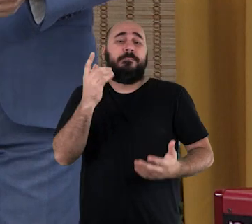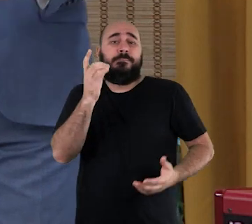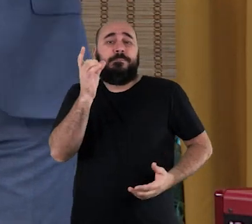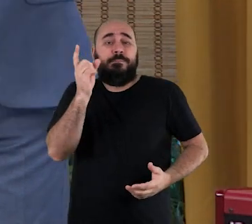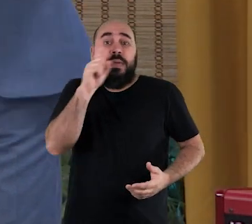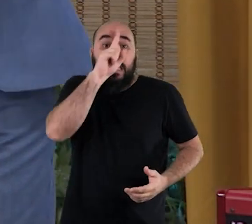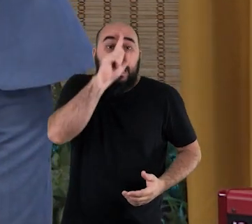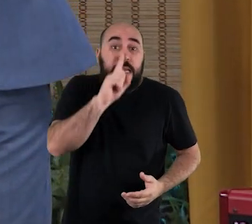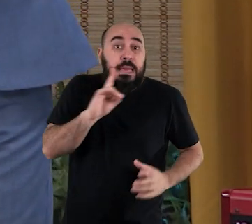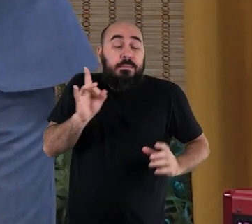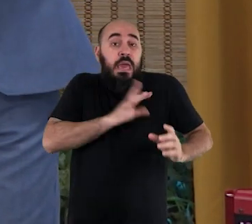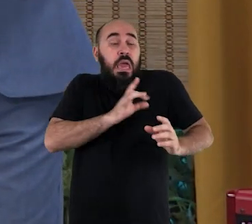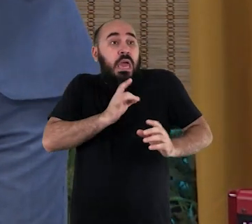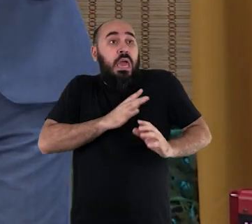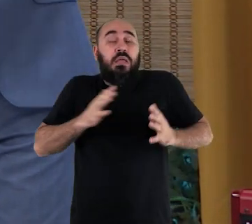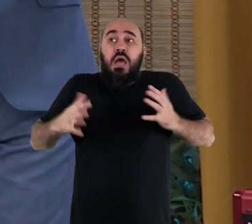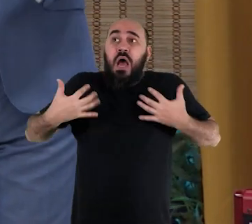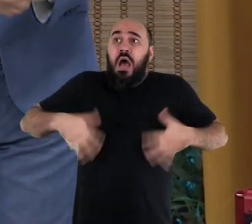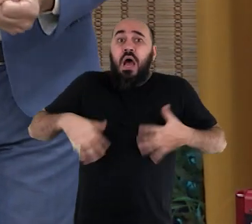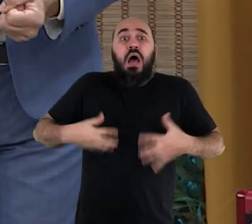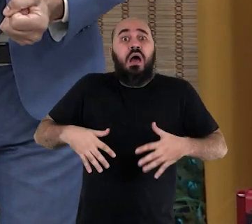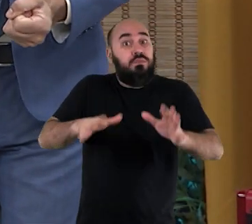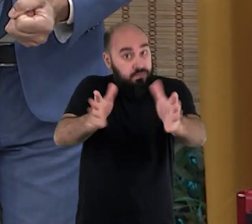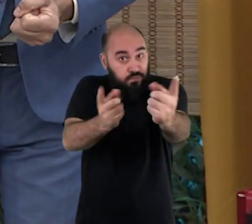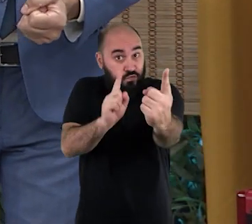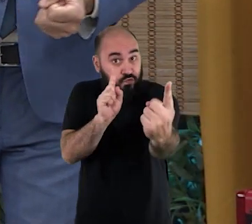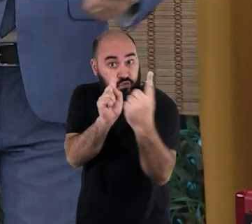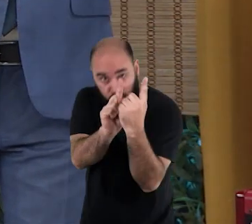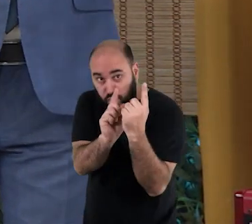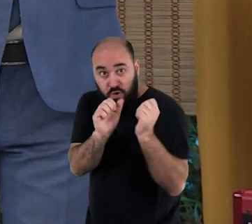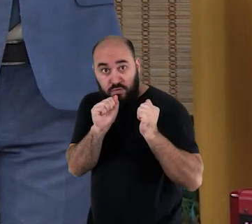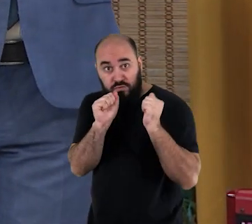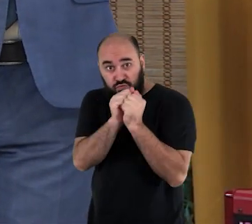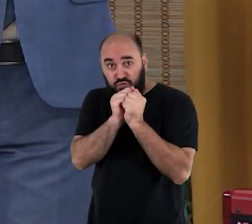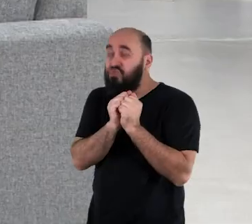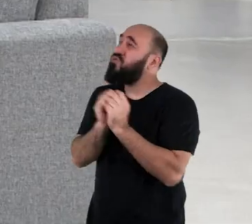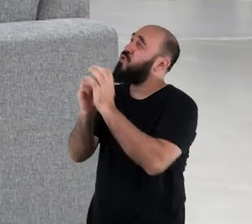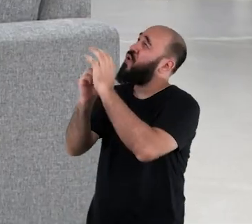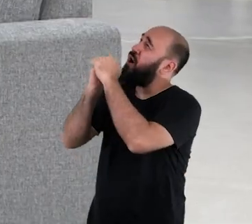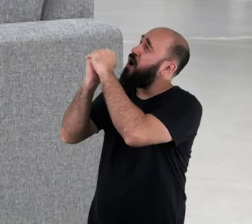terror, vamos em Deus confiar e